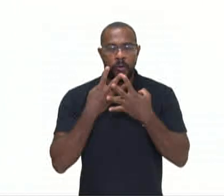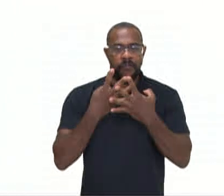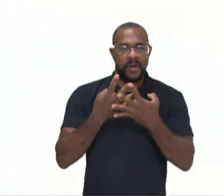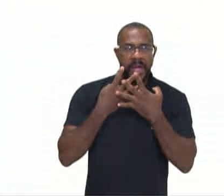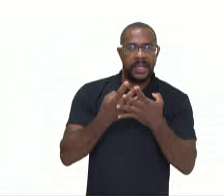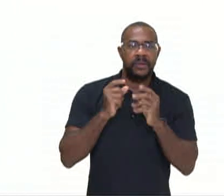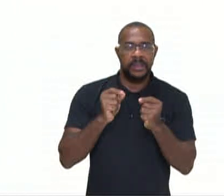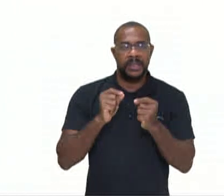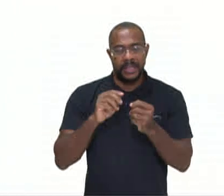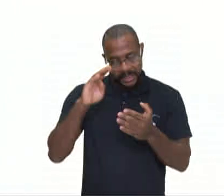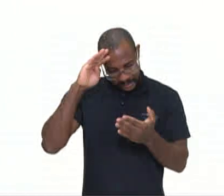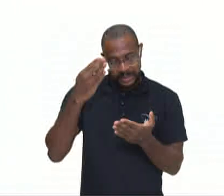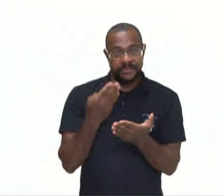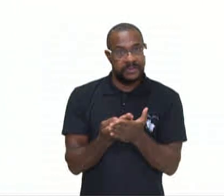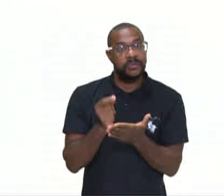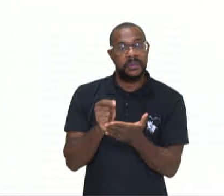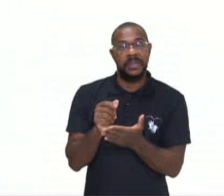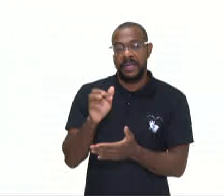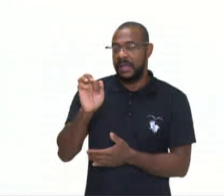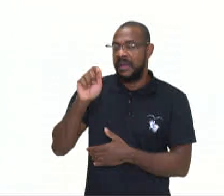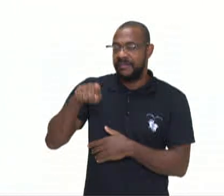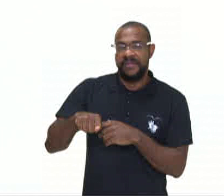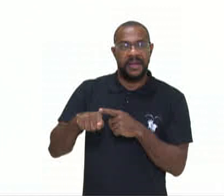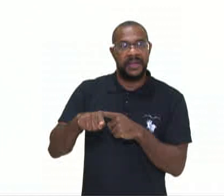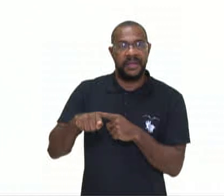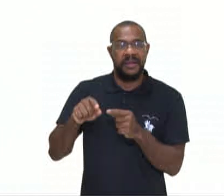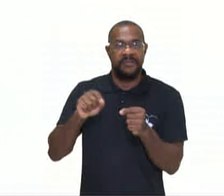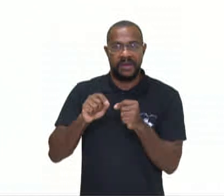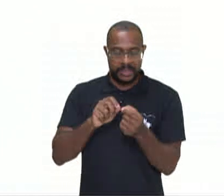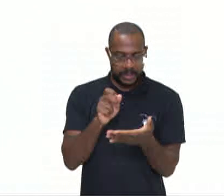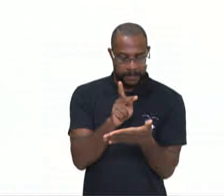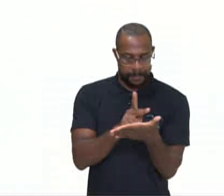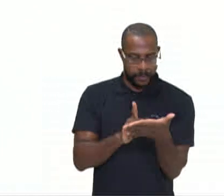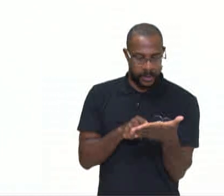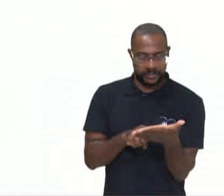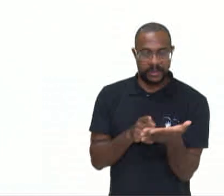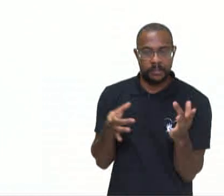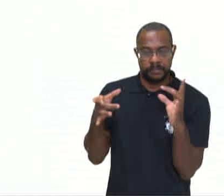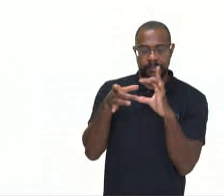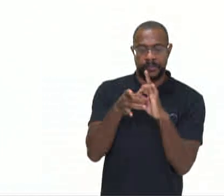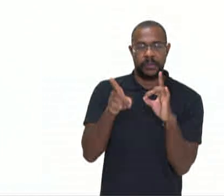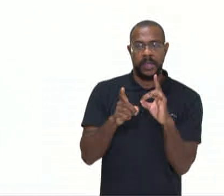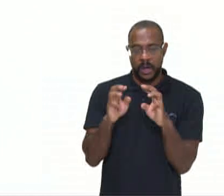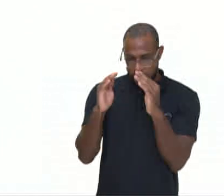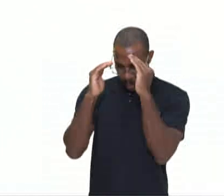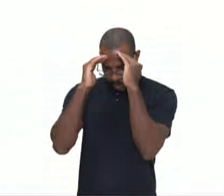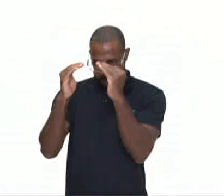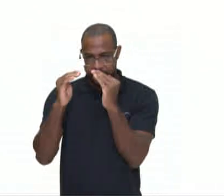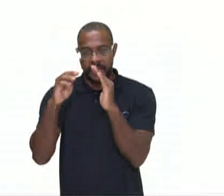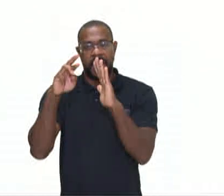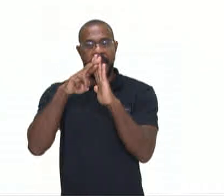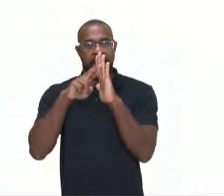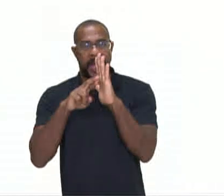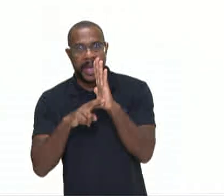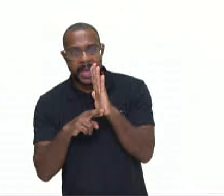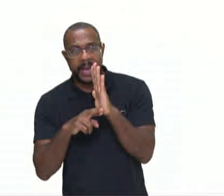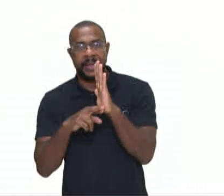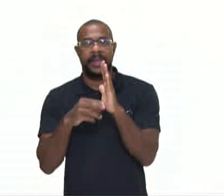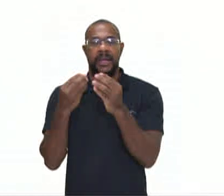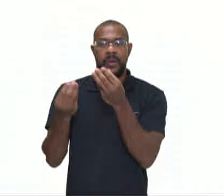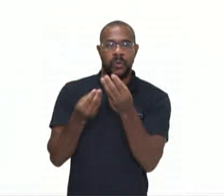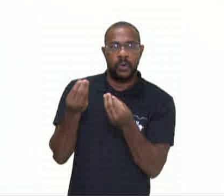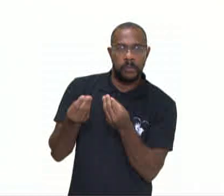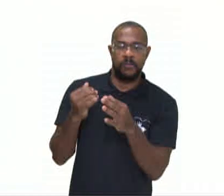é a fé dele, ele acredita que o fazer poético está ligado a obedecer às regras formais e